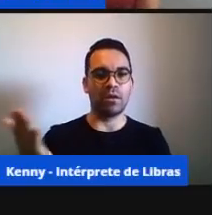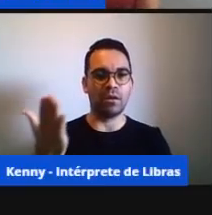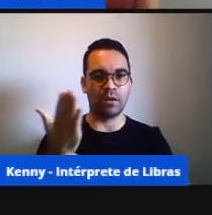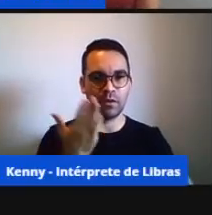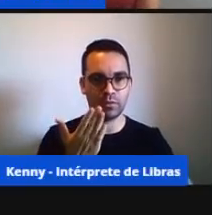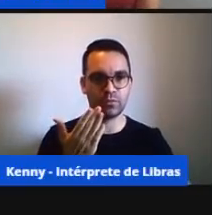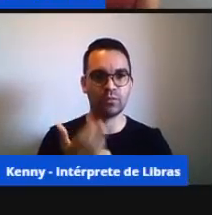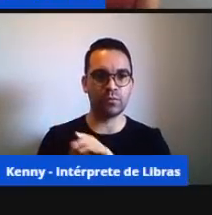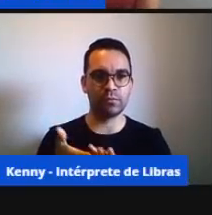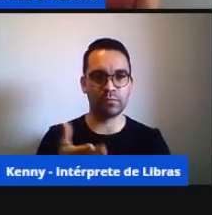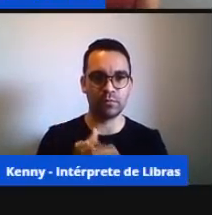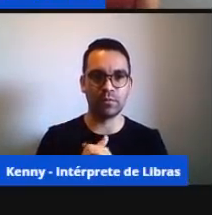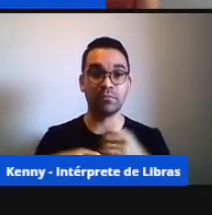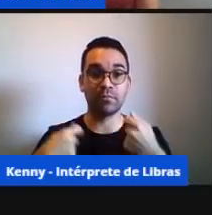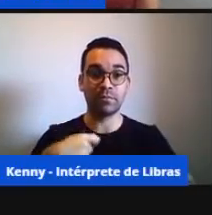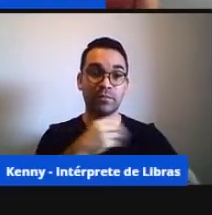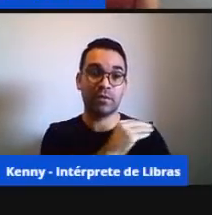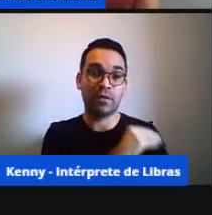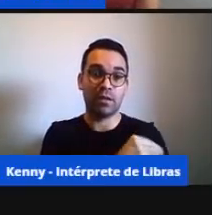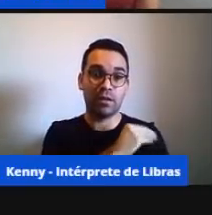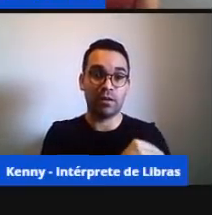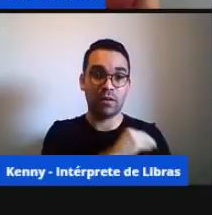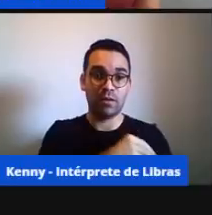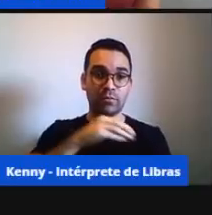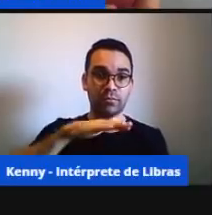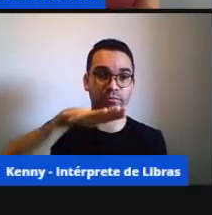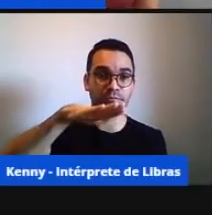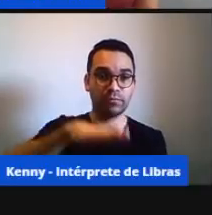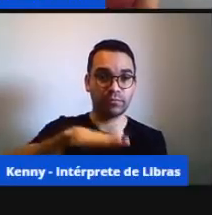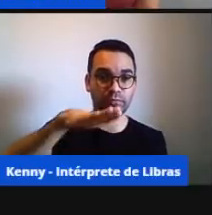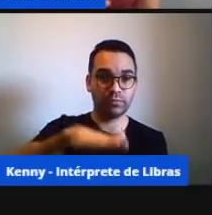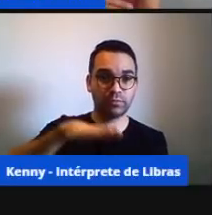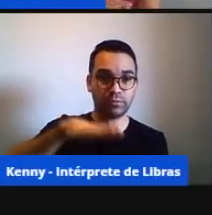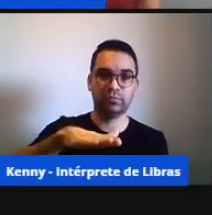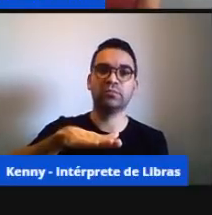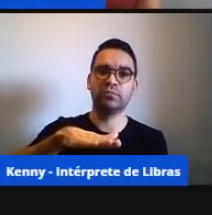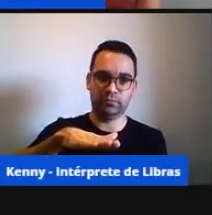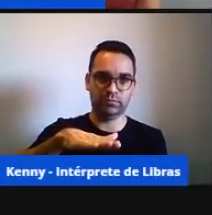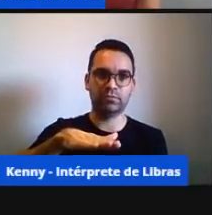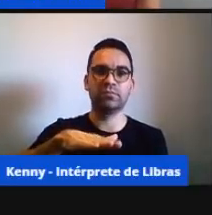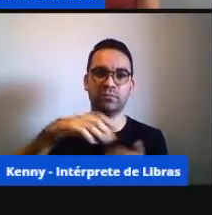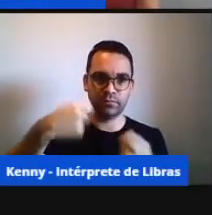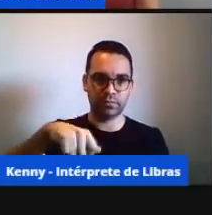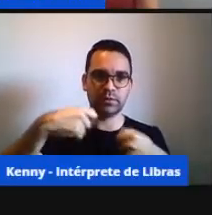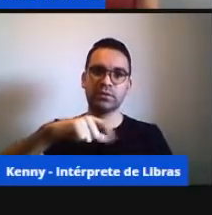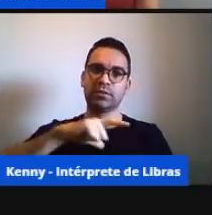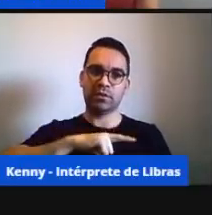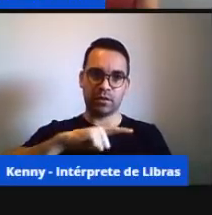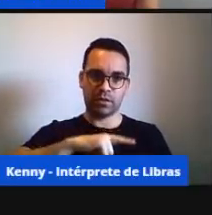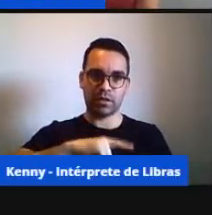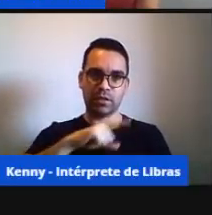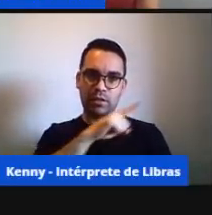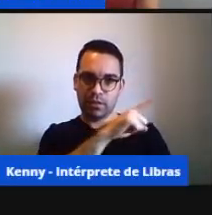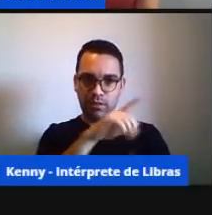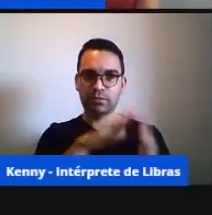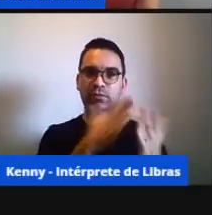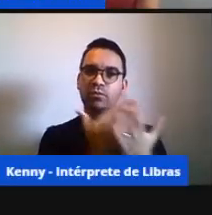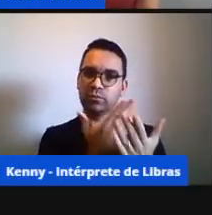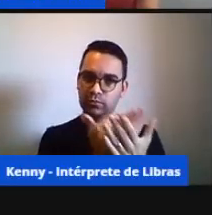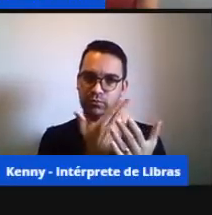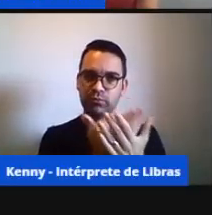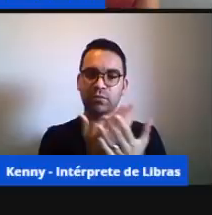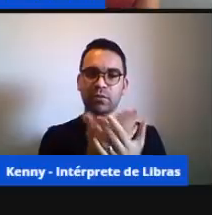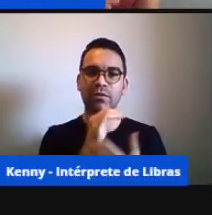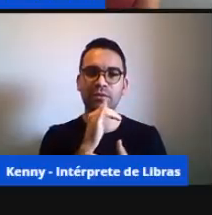ter dispensadores de álcool gel em pontos estratégicos. Então, tem alguns pontos que são muito importantes de se colocar um dispensador. Por exemplo, na entrada